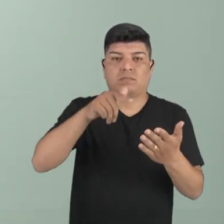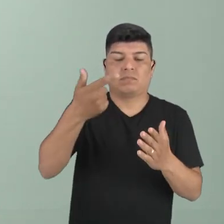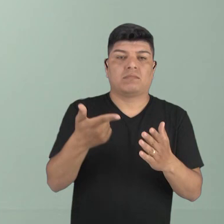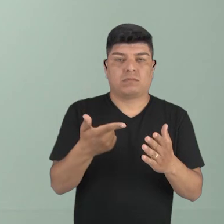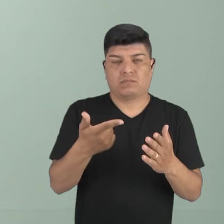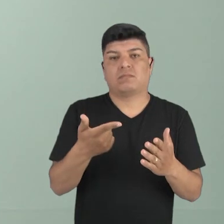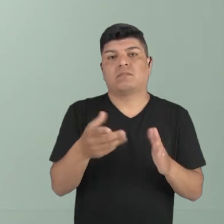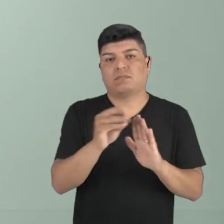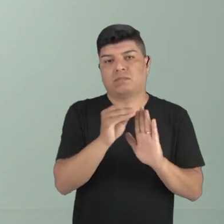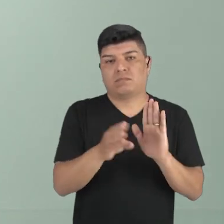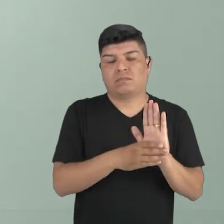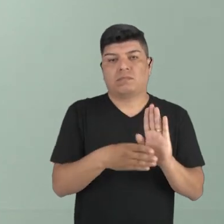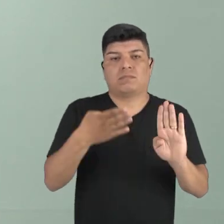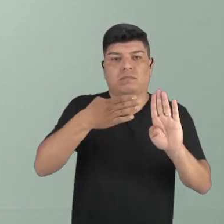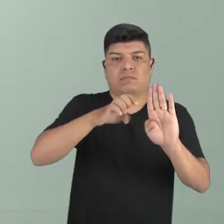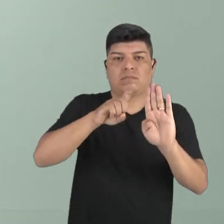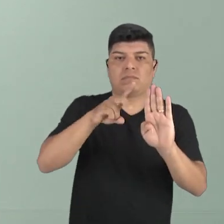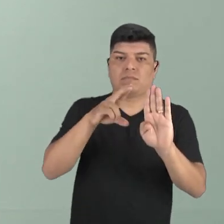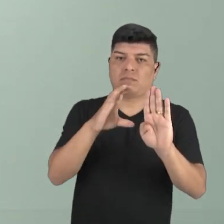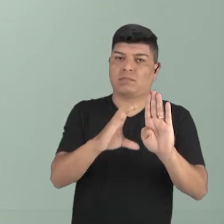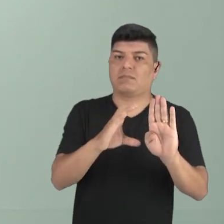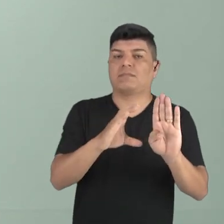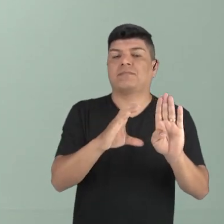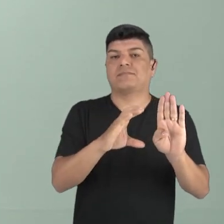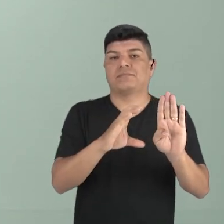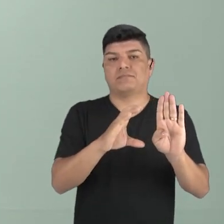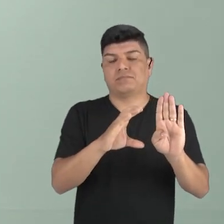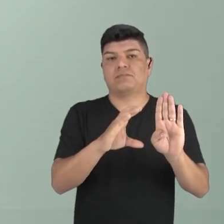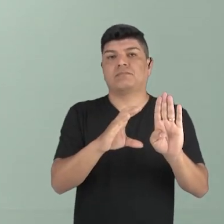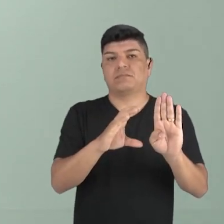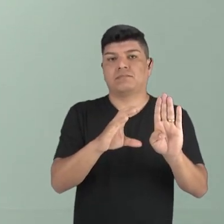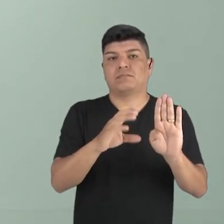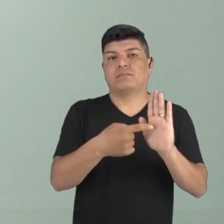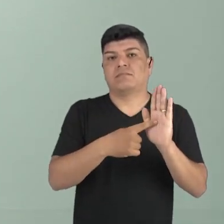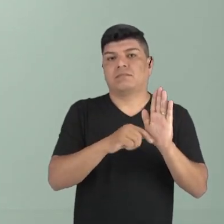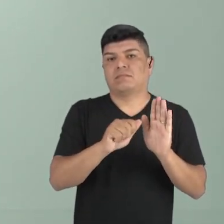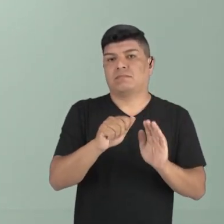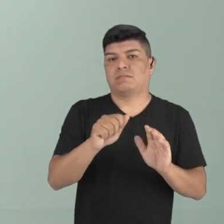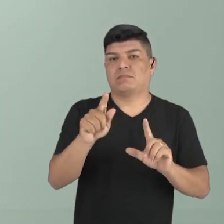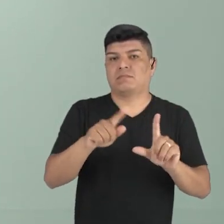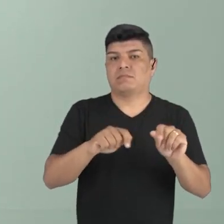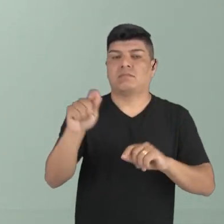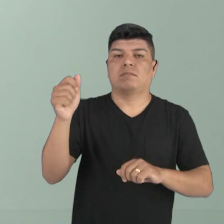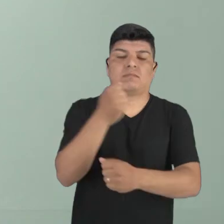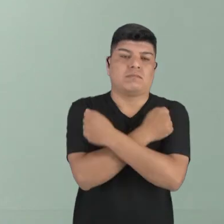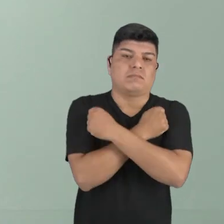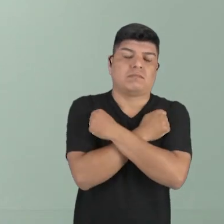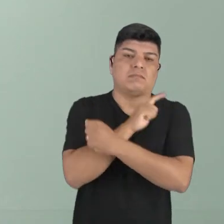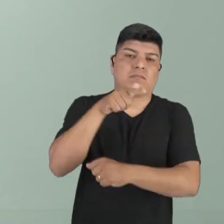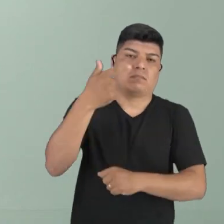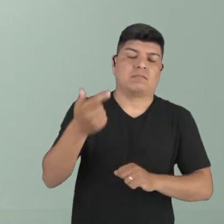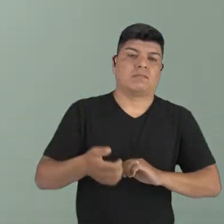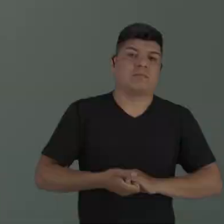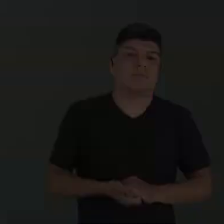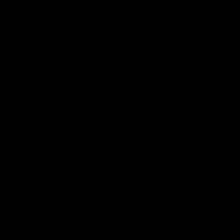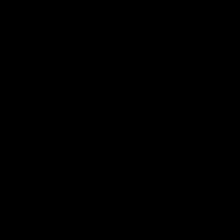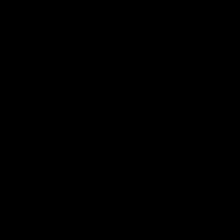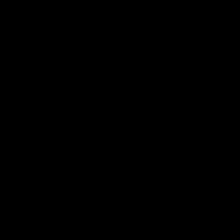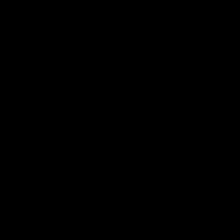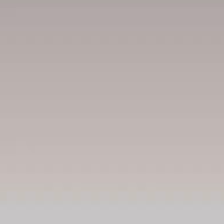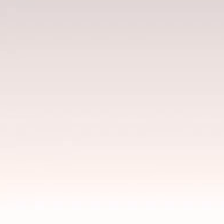ou outros conteúdos, acesse a nossa plataforma eduque.ac. Um abraço e até a próxima!